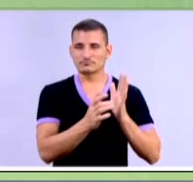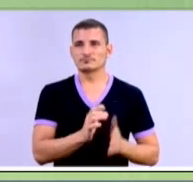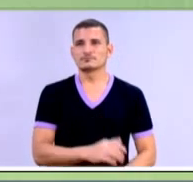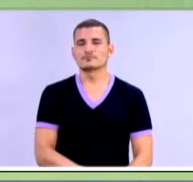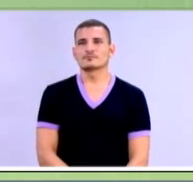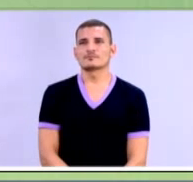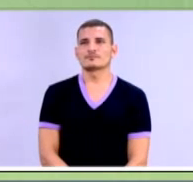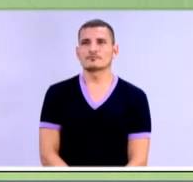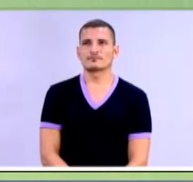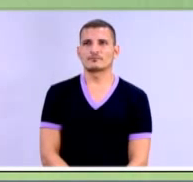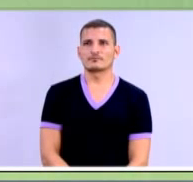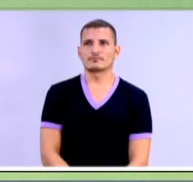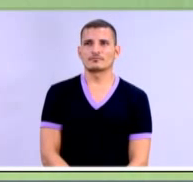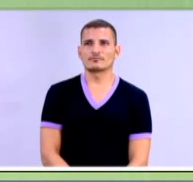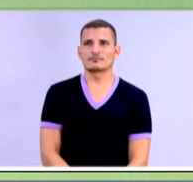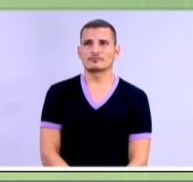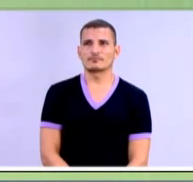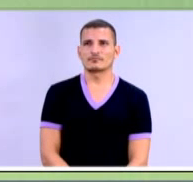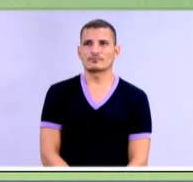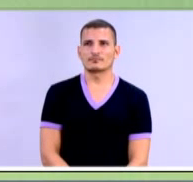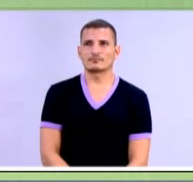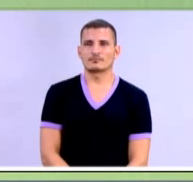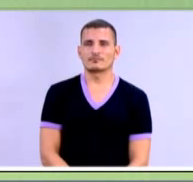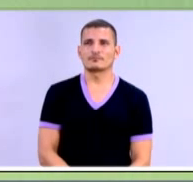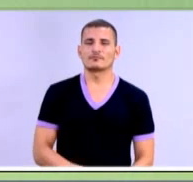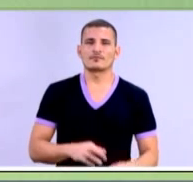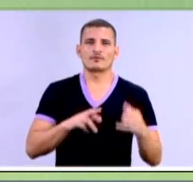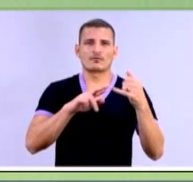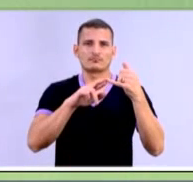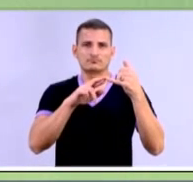É a sequência do fio